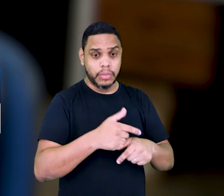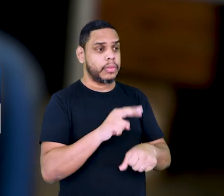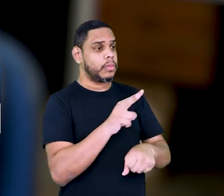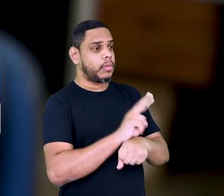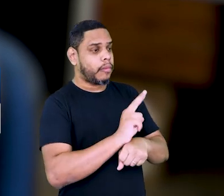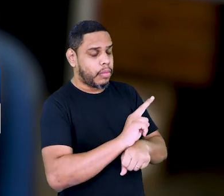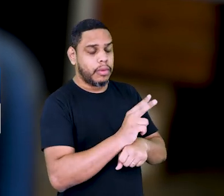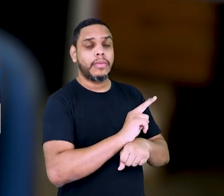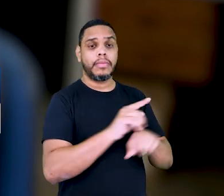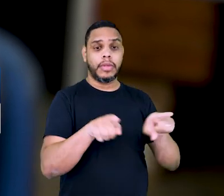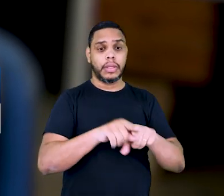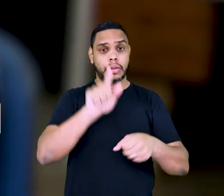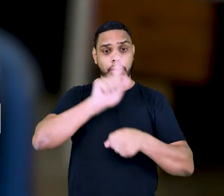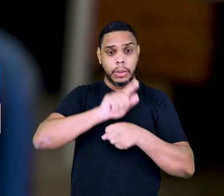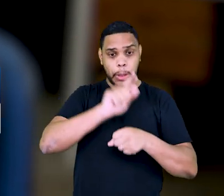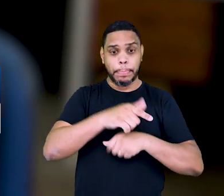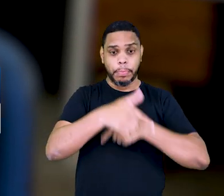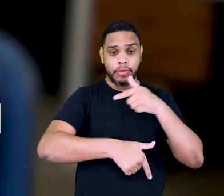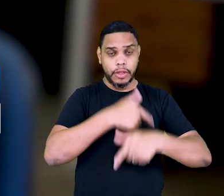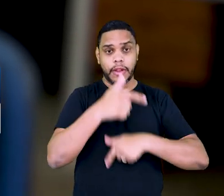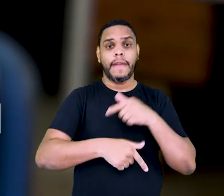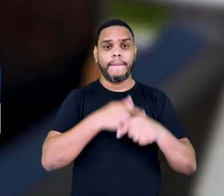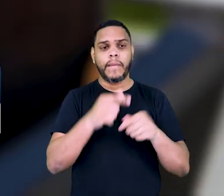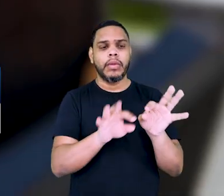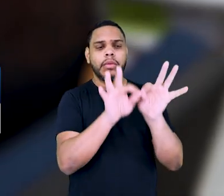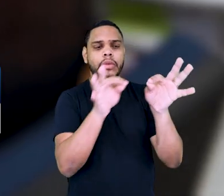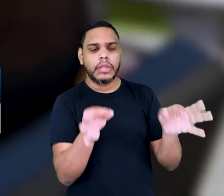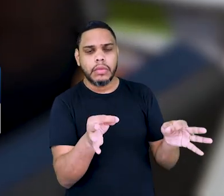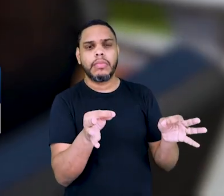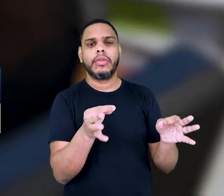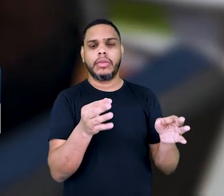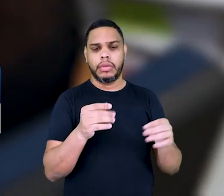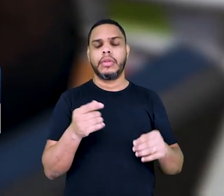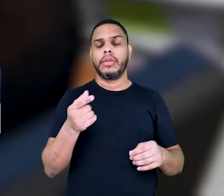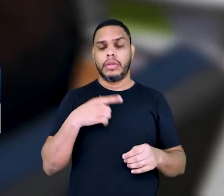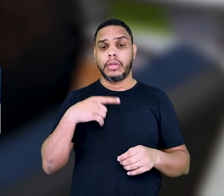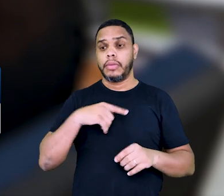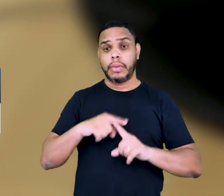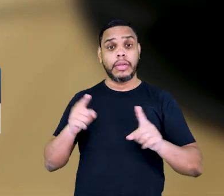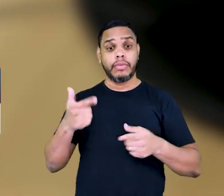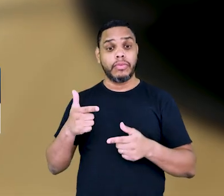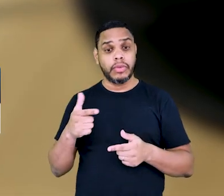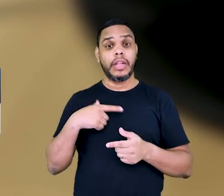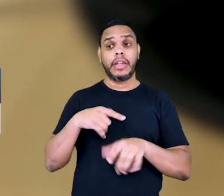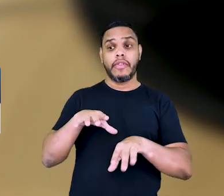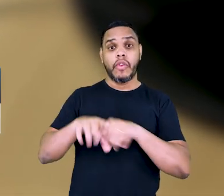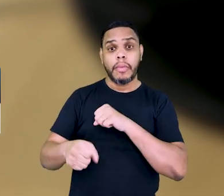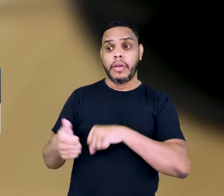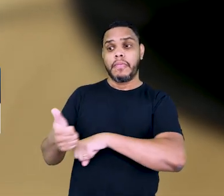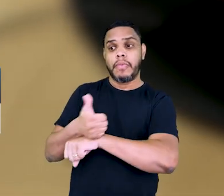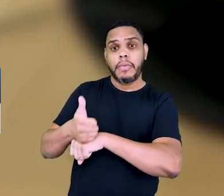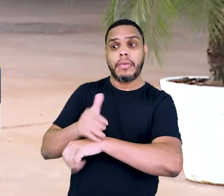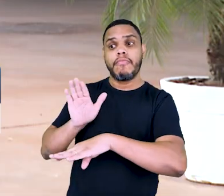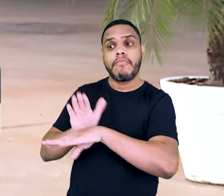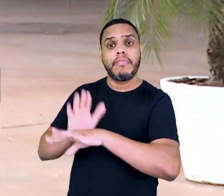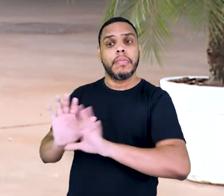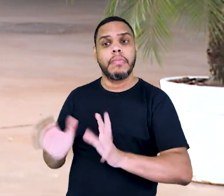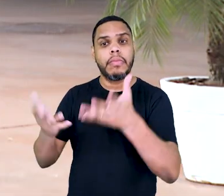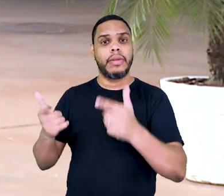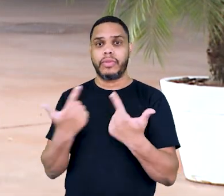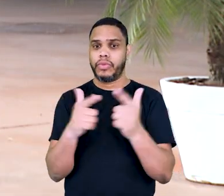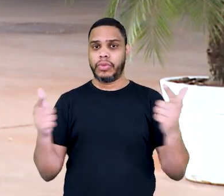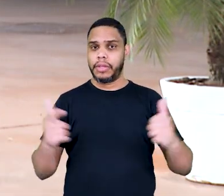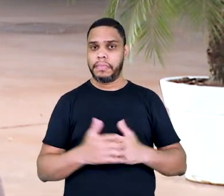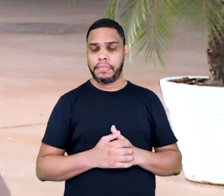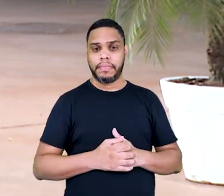e gerentes nas tarefas de menor complexidade, sem compromisso com a formação profissional dos acadêmicos. Com base